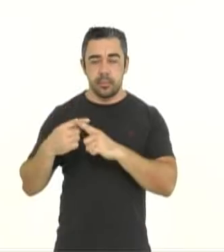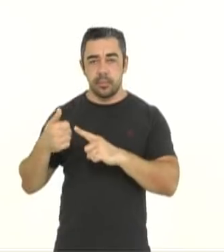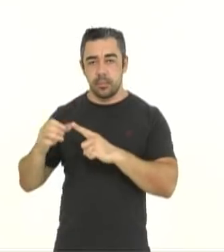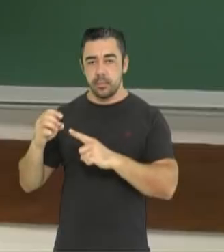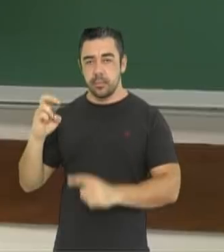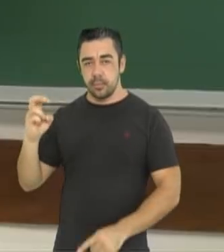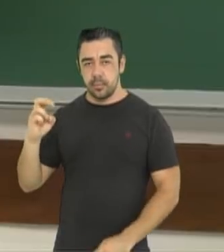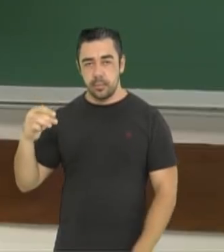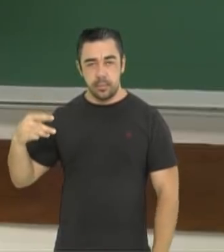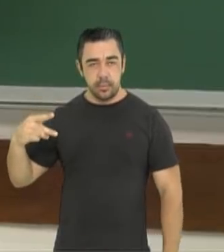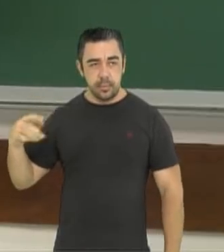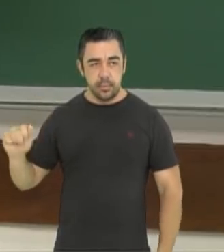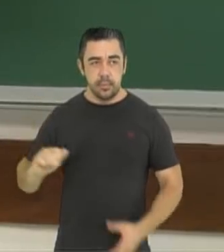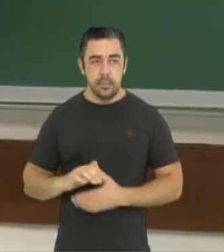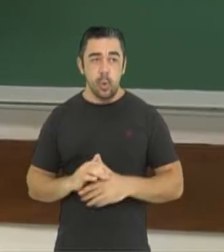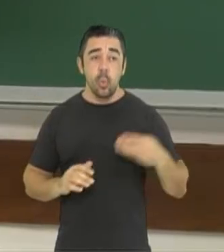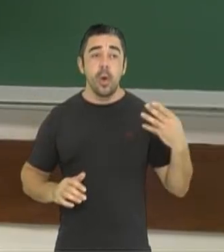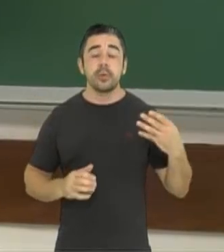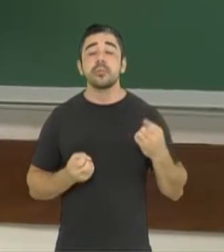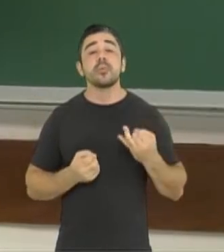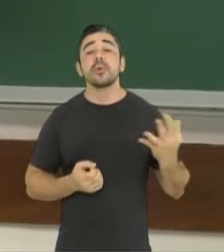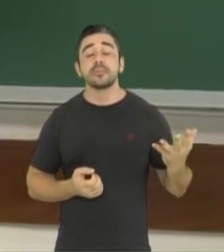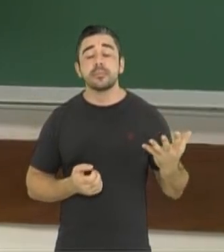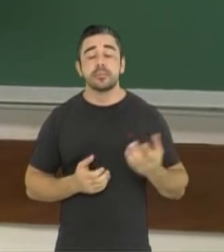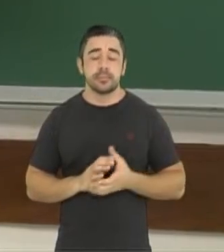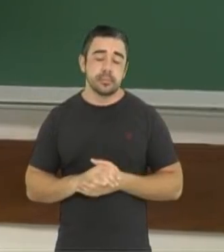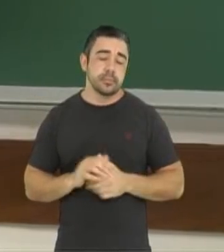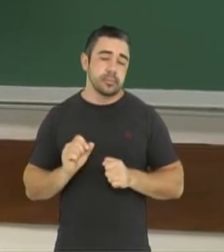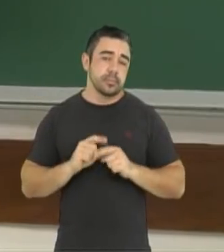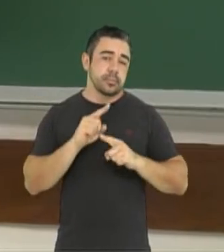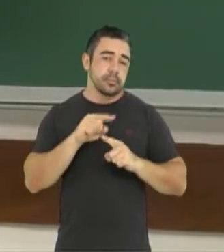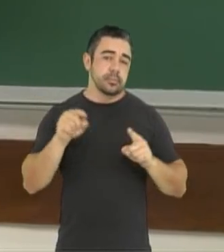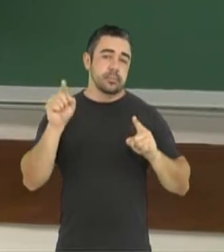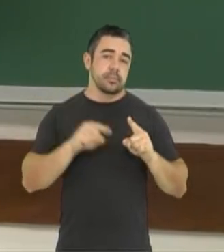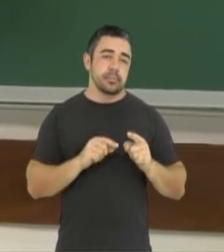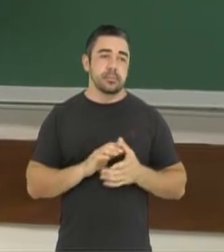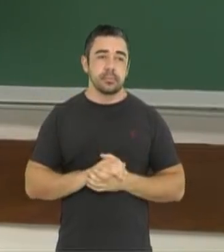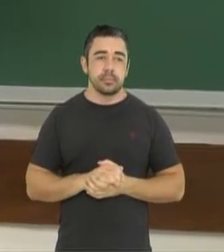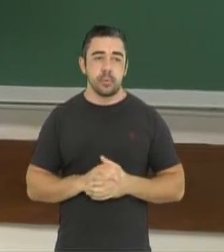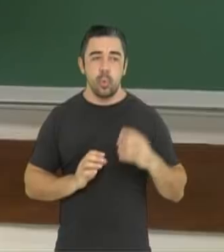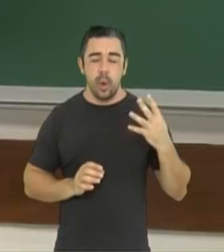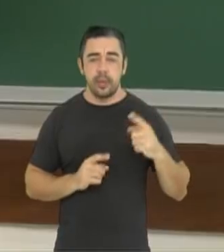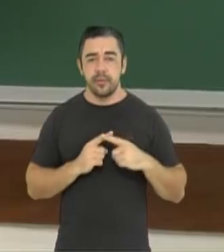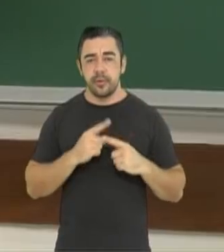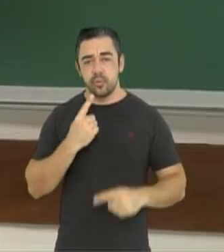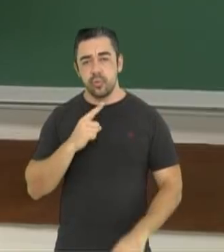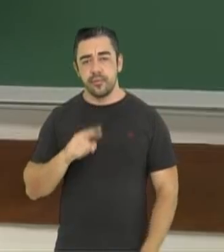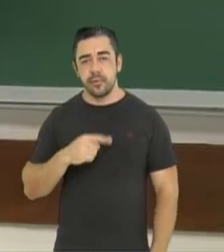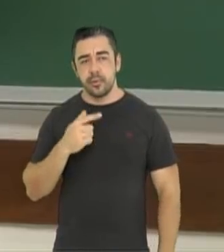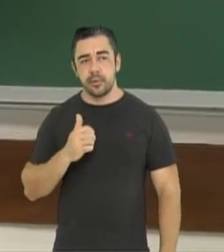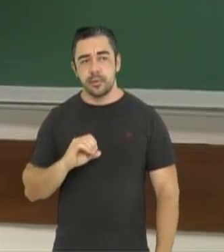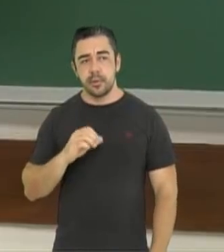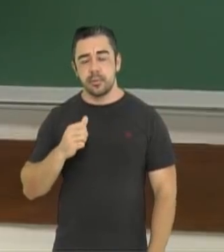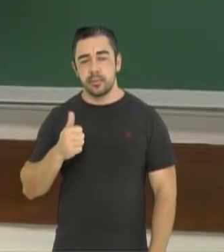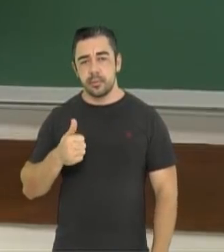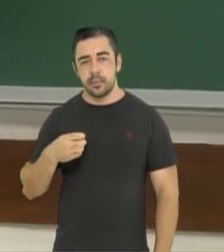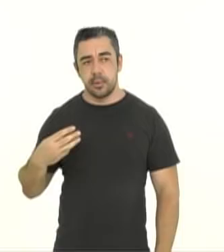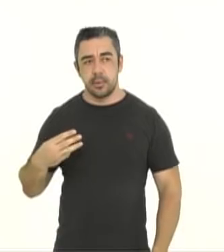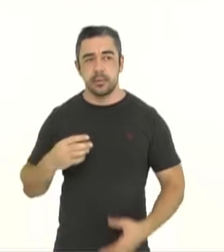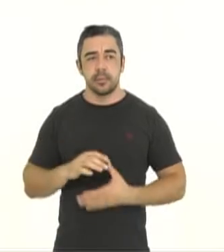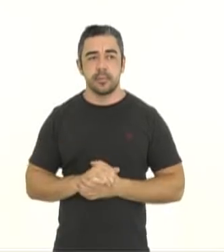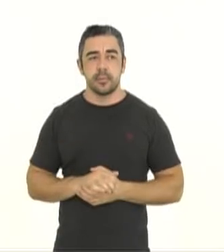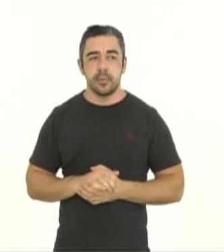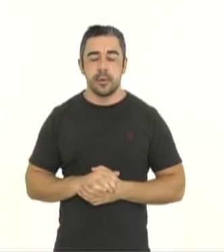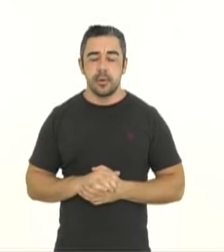4 atm equivalem a quanto? Fazendo essa multiplicação aqui, 4 vezes 1,013 vezes 10 na 5,